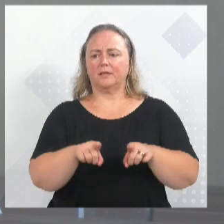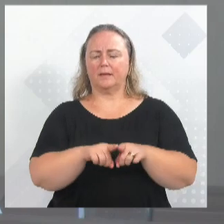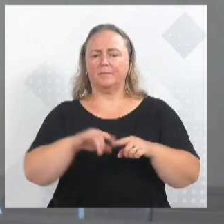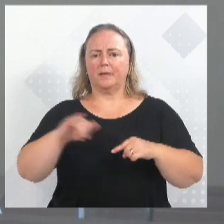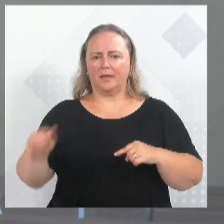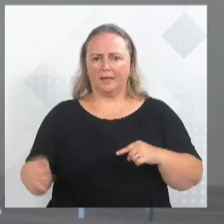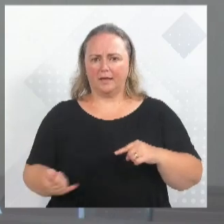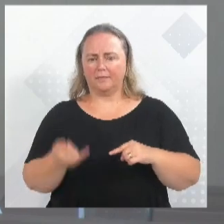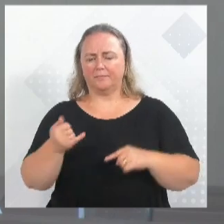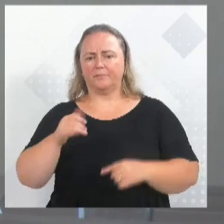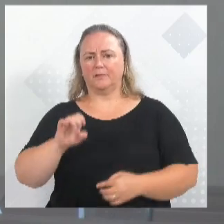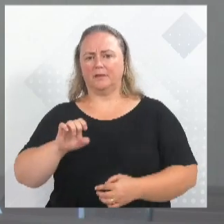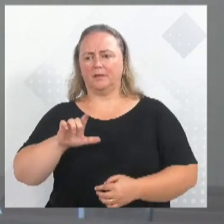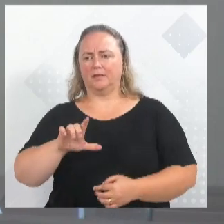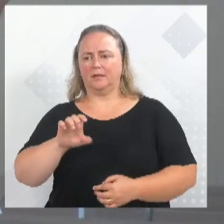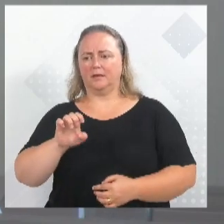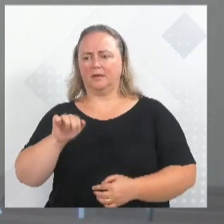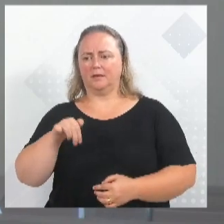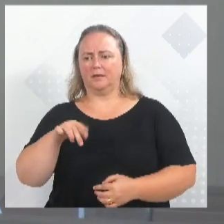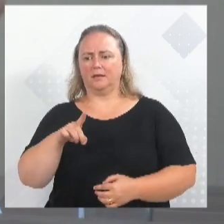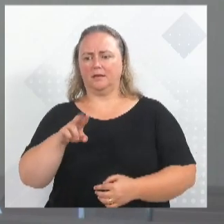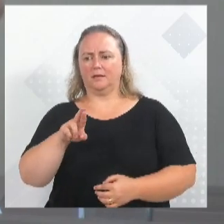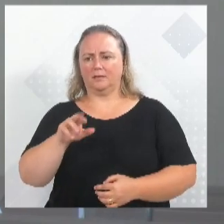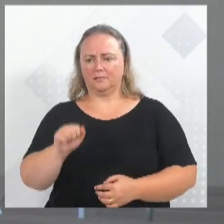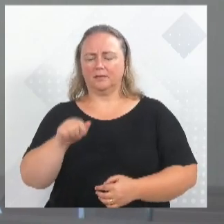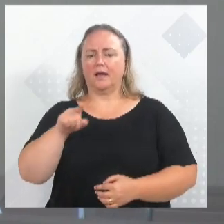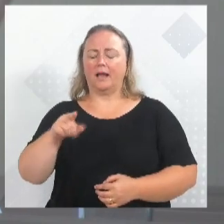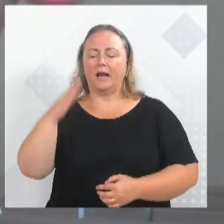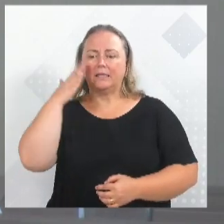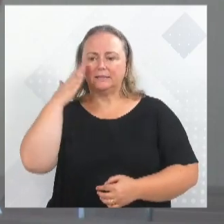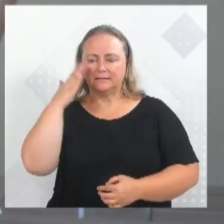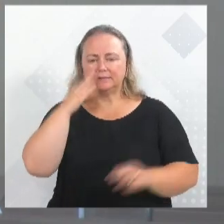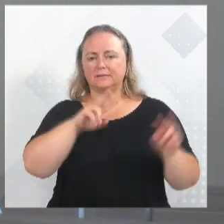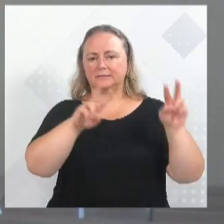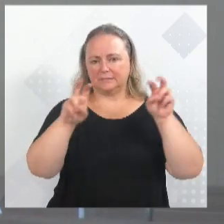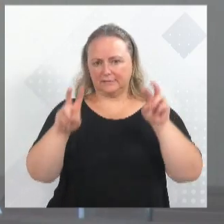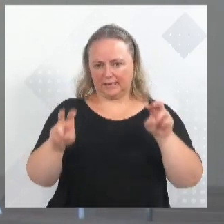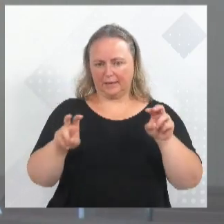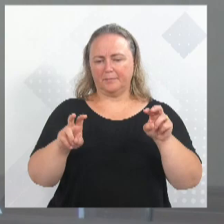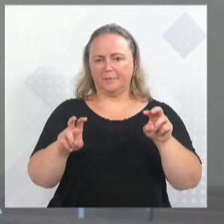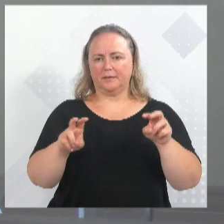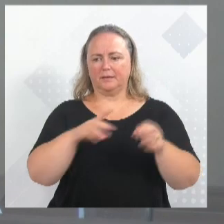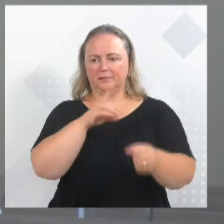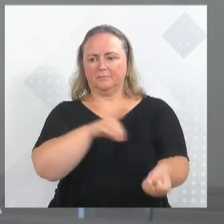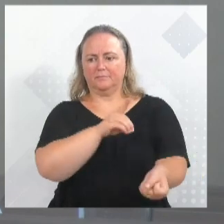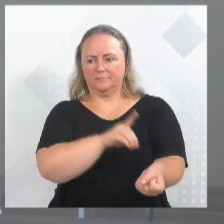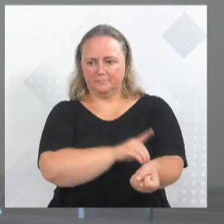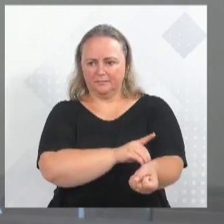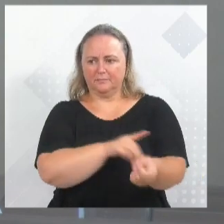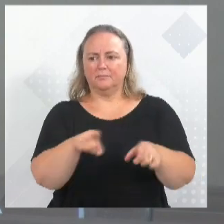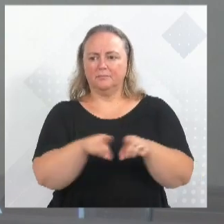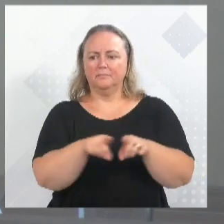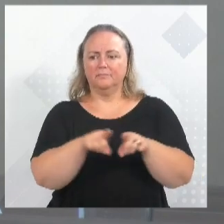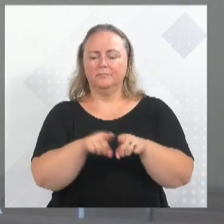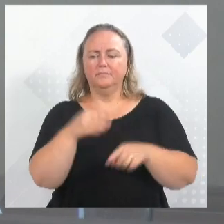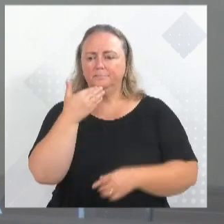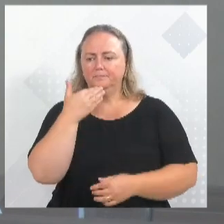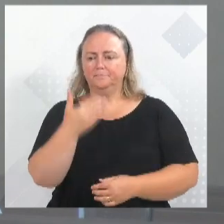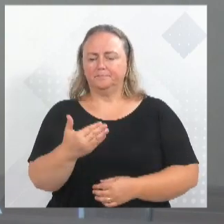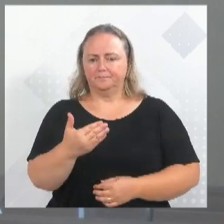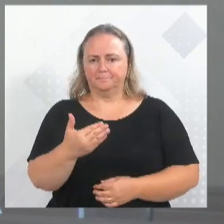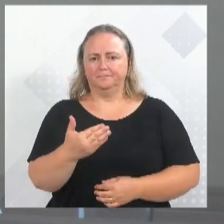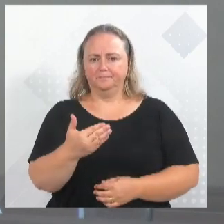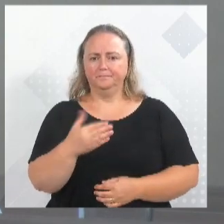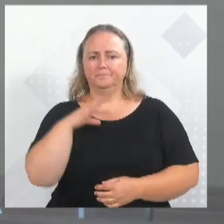a eleandra sabendo do que a gente tá falando né aqui na Tribuna sobre a dengue também ficou o apelo para que as pessoas